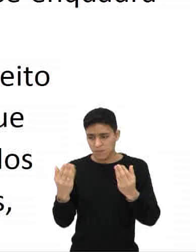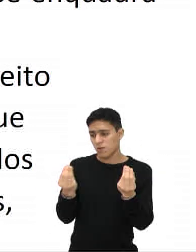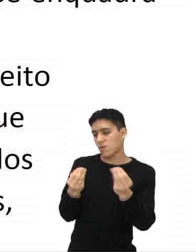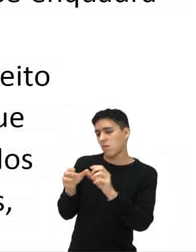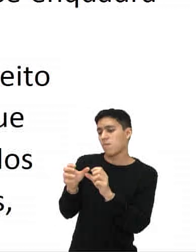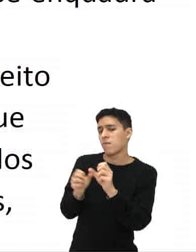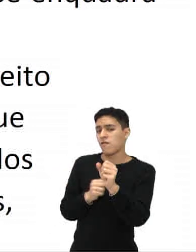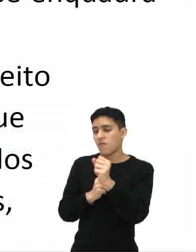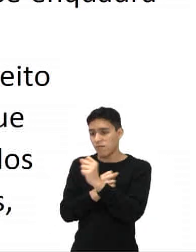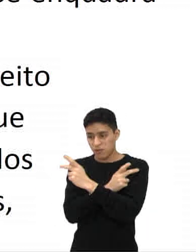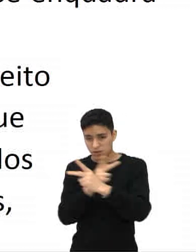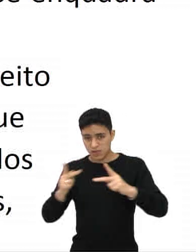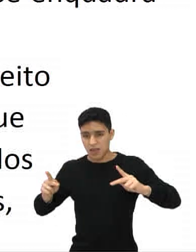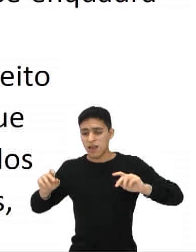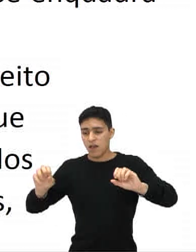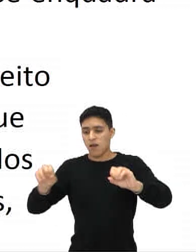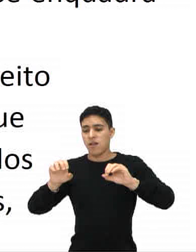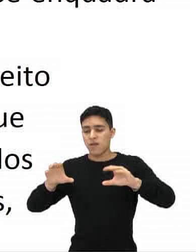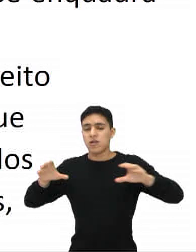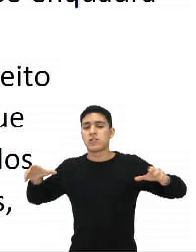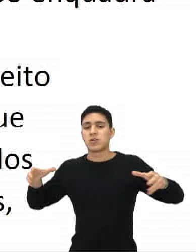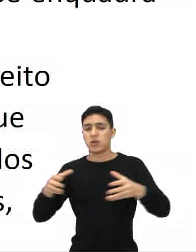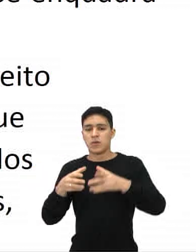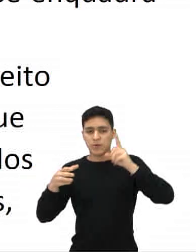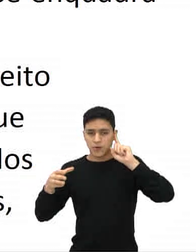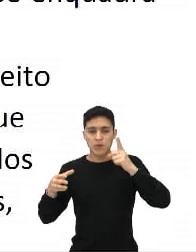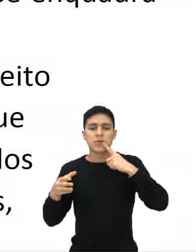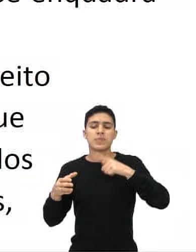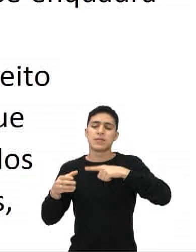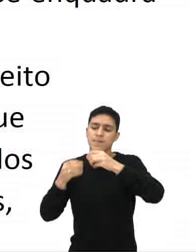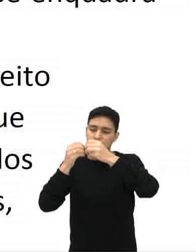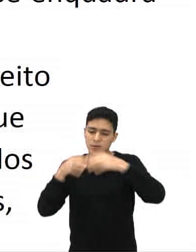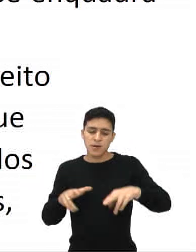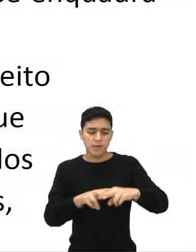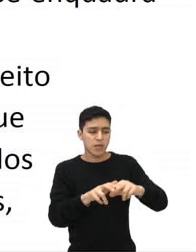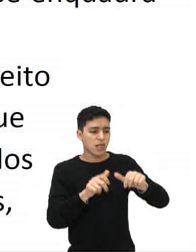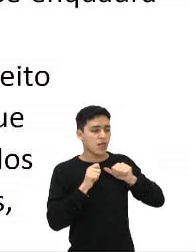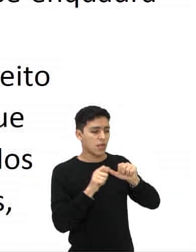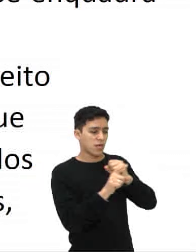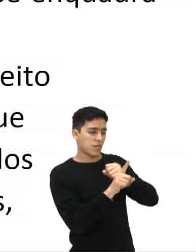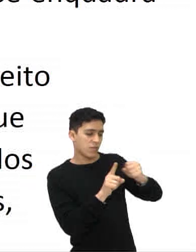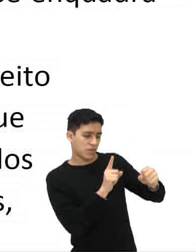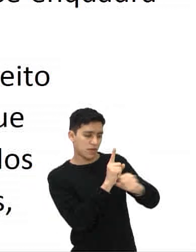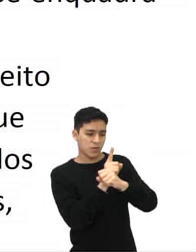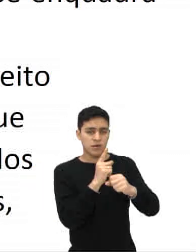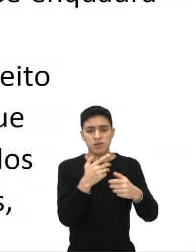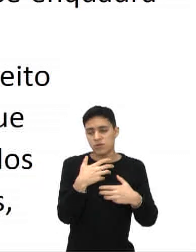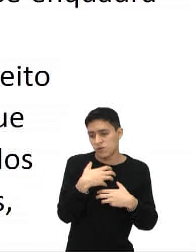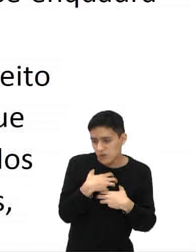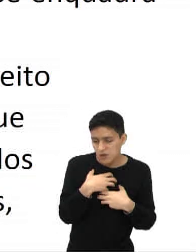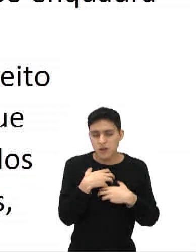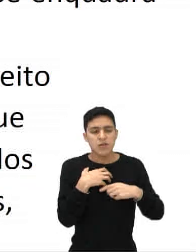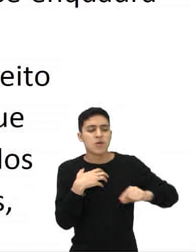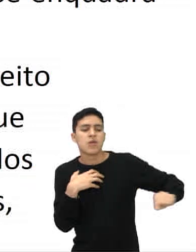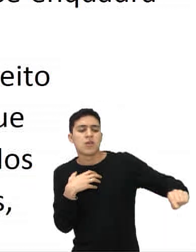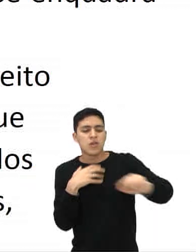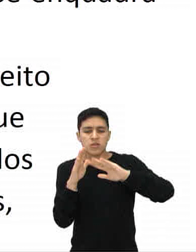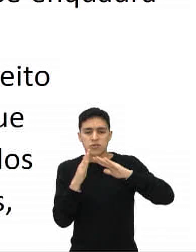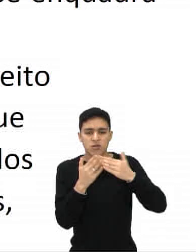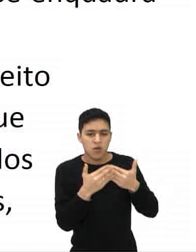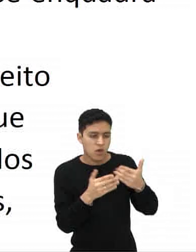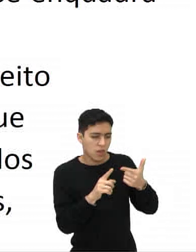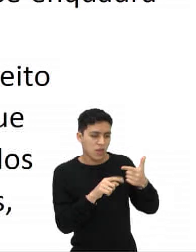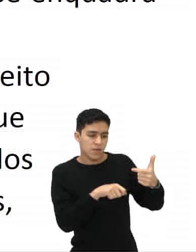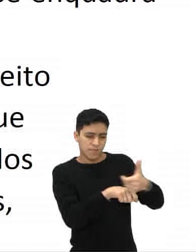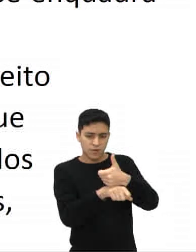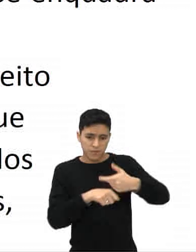formação educacional dos surdos é prejudicada pela negligência social, de modo que as escolas e os